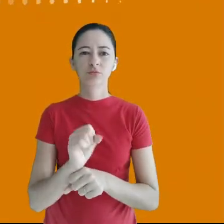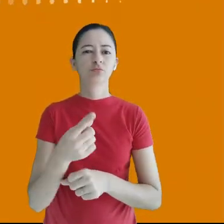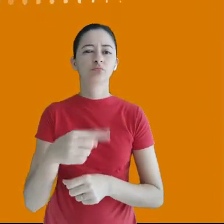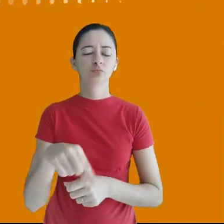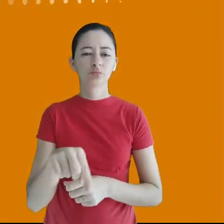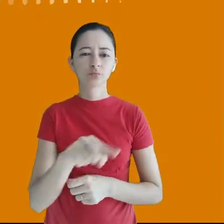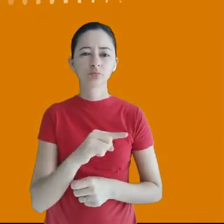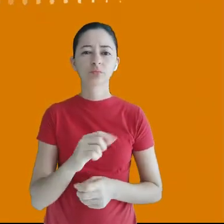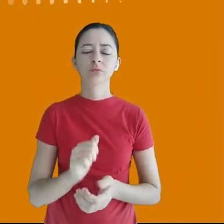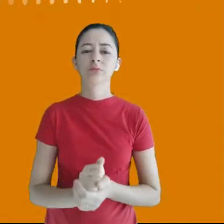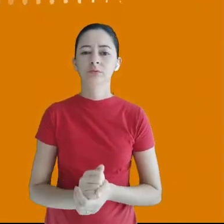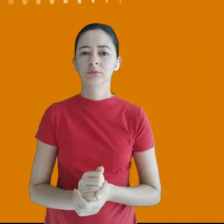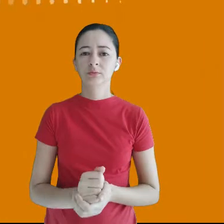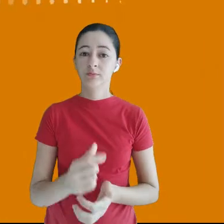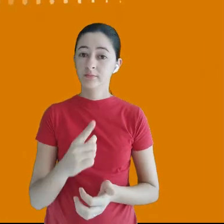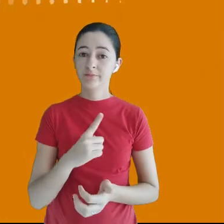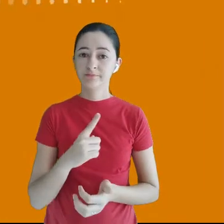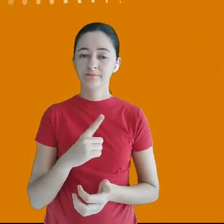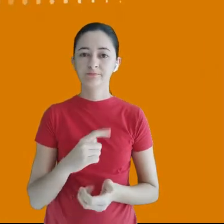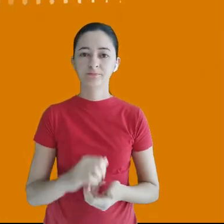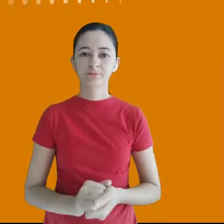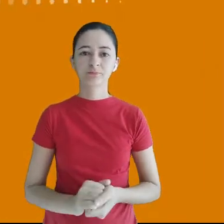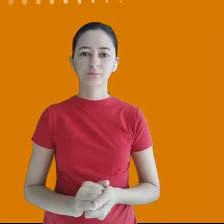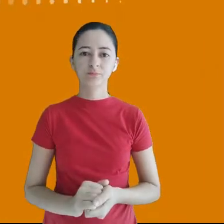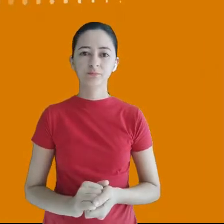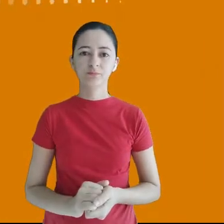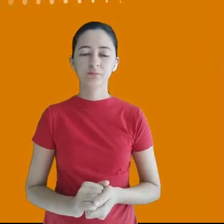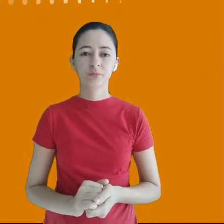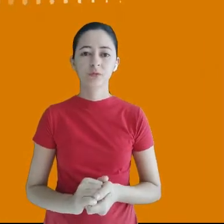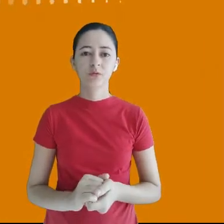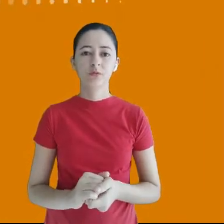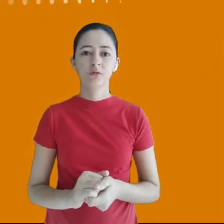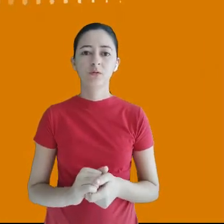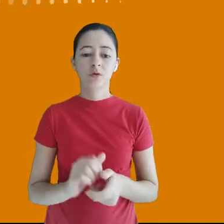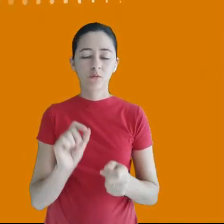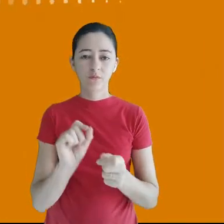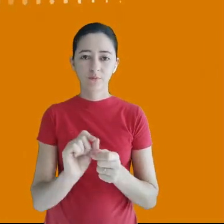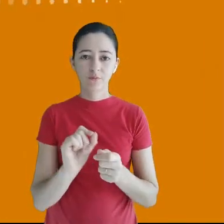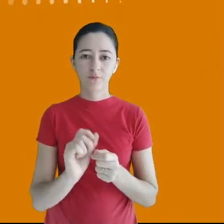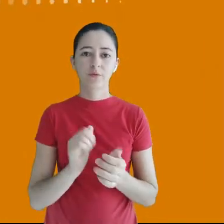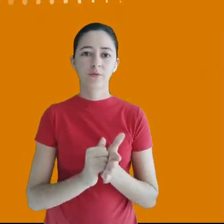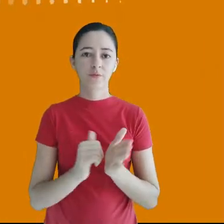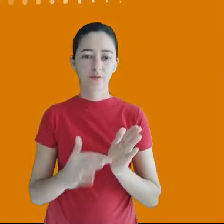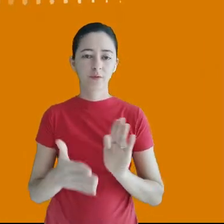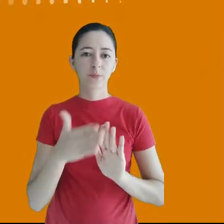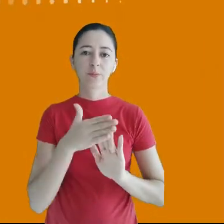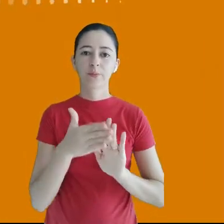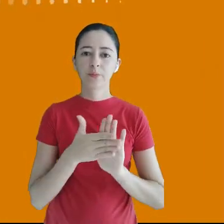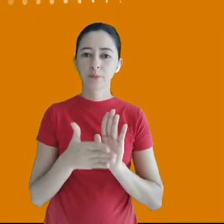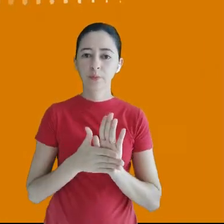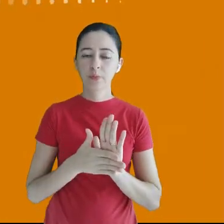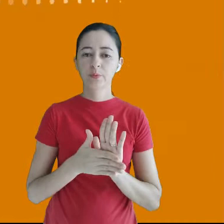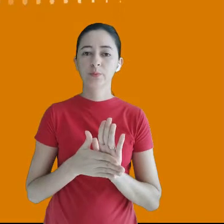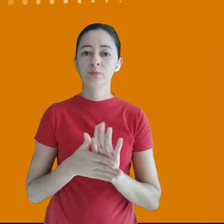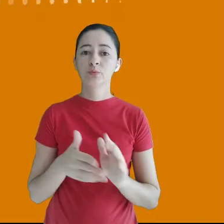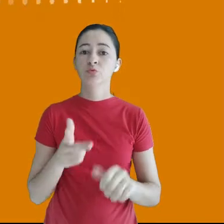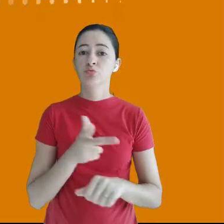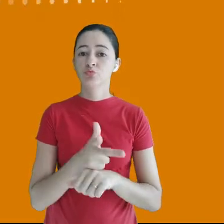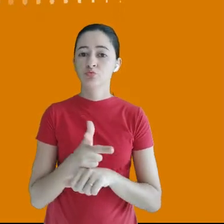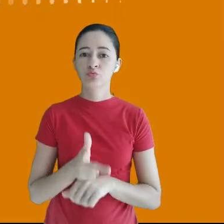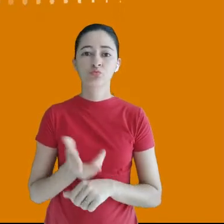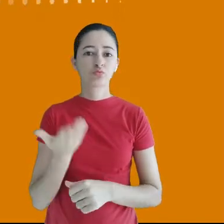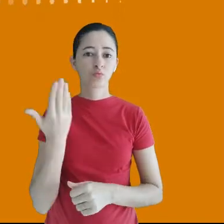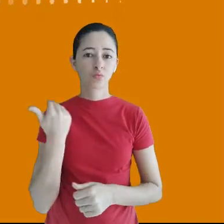que vocês tenham feito a atividade que foi proposta para vocês no finalzinho